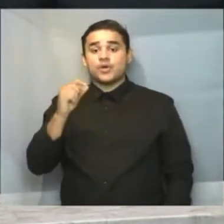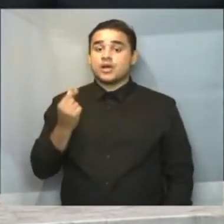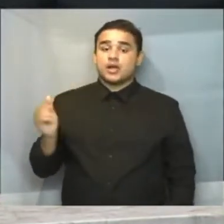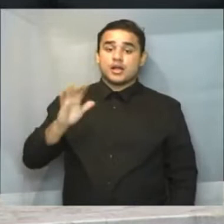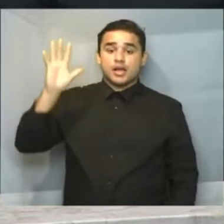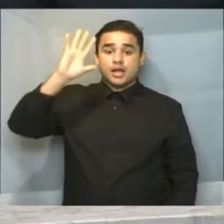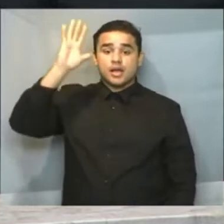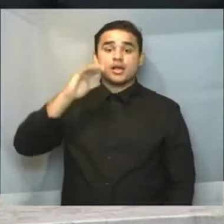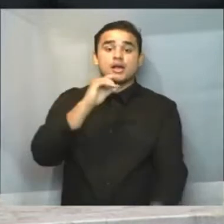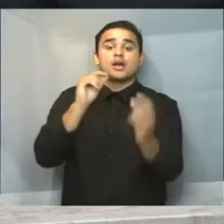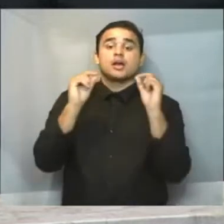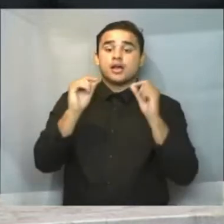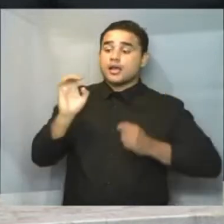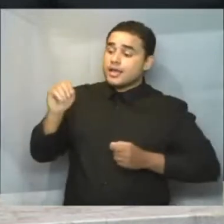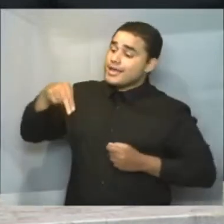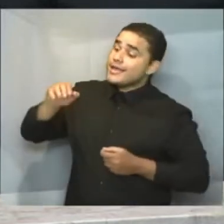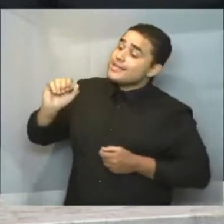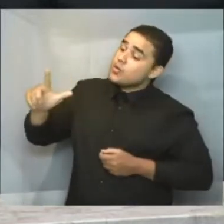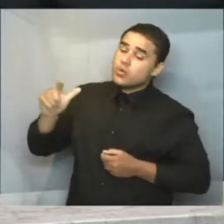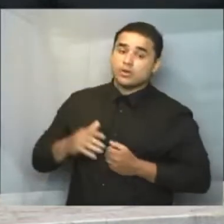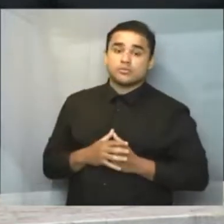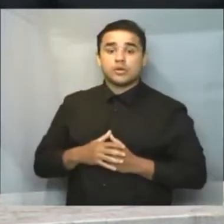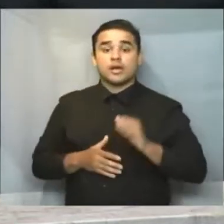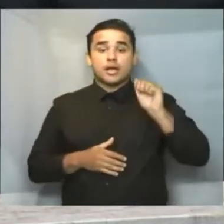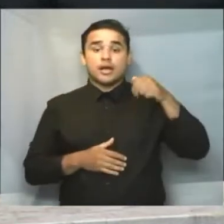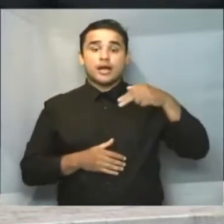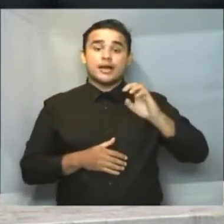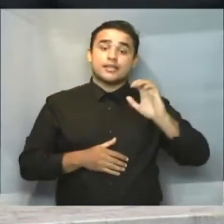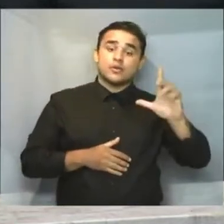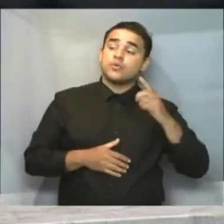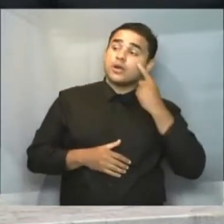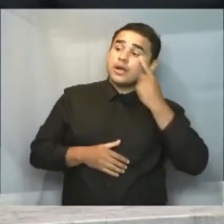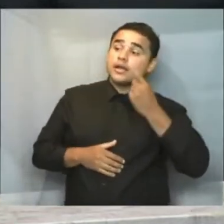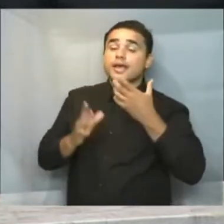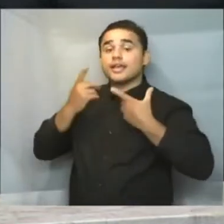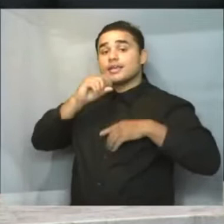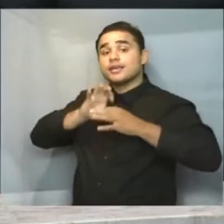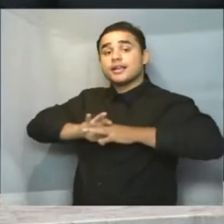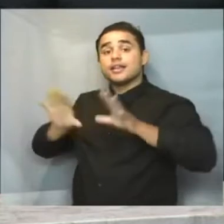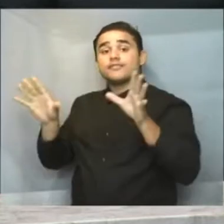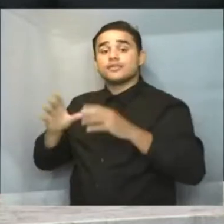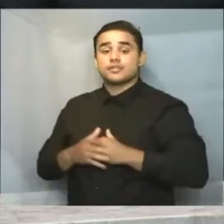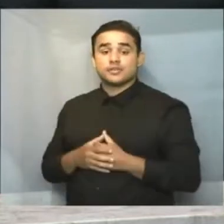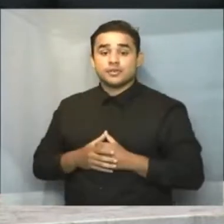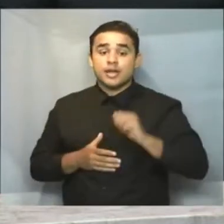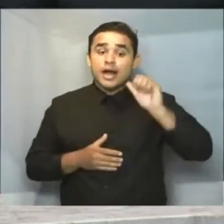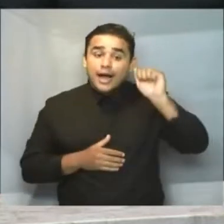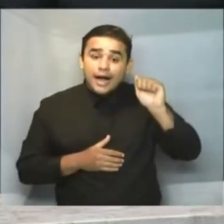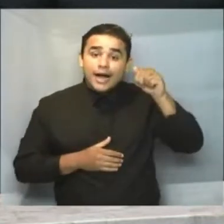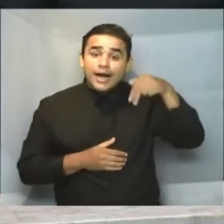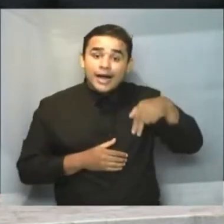autorizou a Enel a subir o preço da energia? Quem autorizou? Foi a